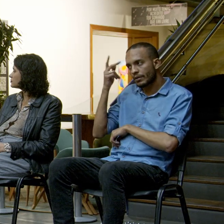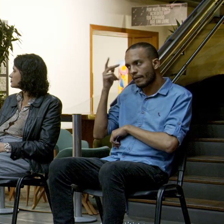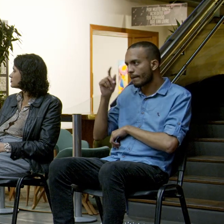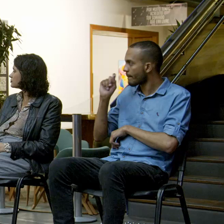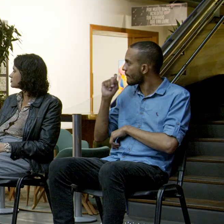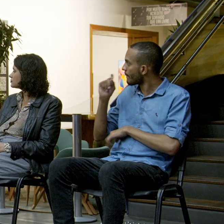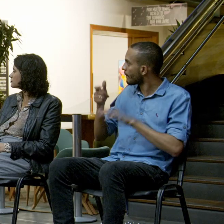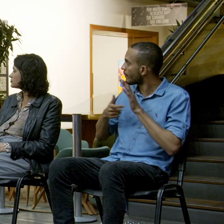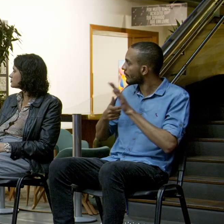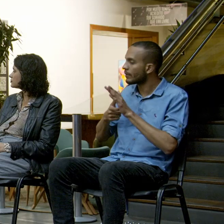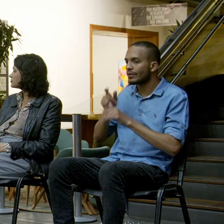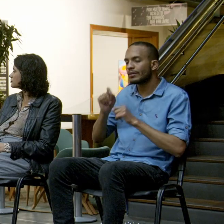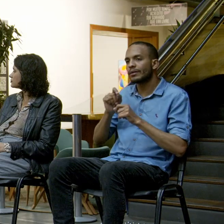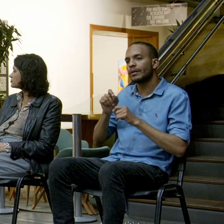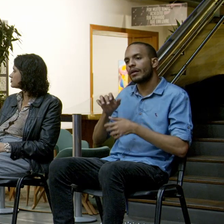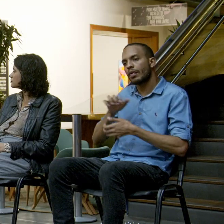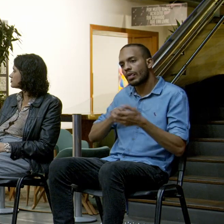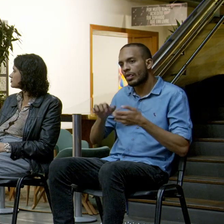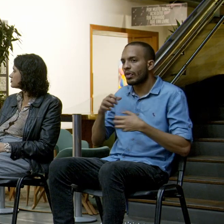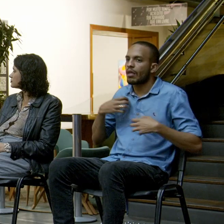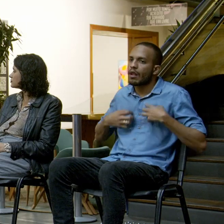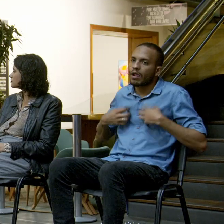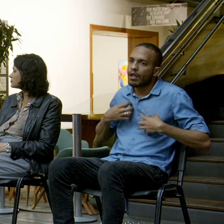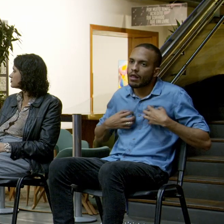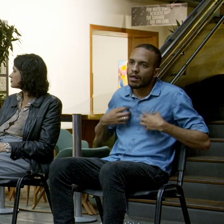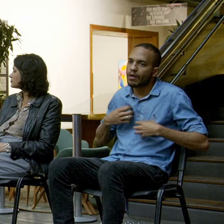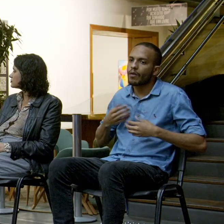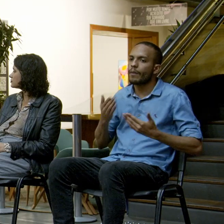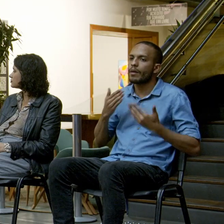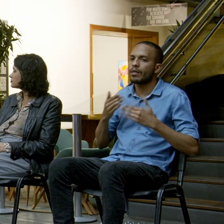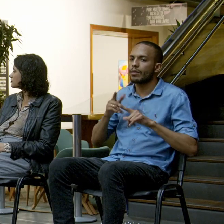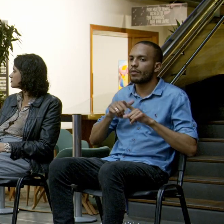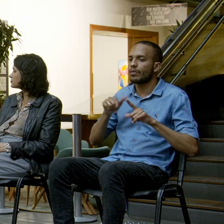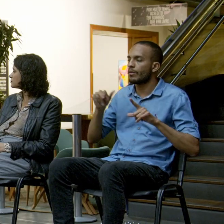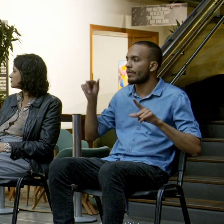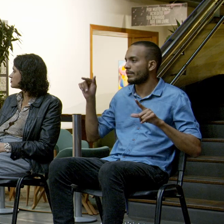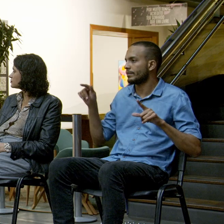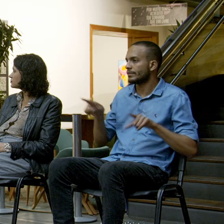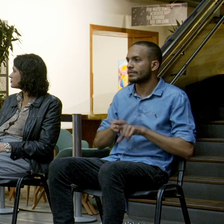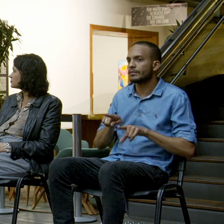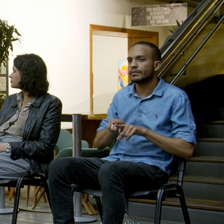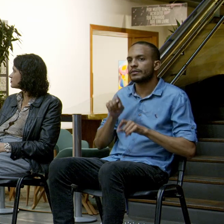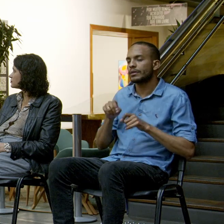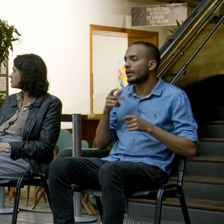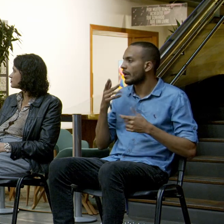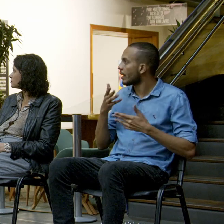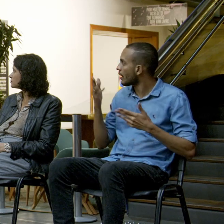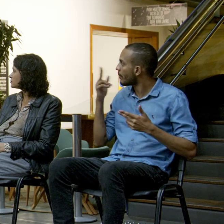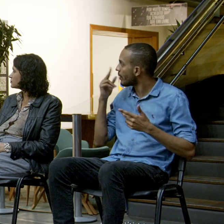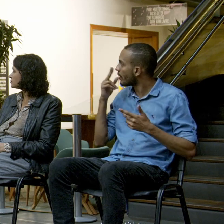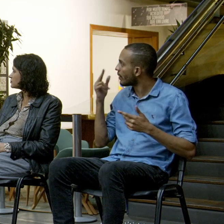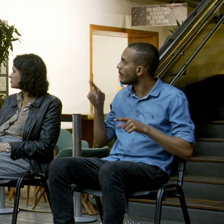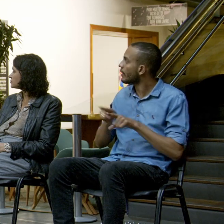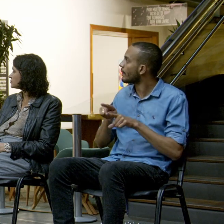provocam talvez uma desolação muito mais incômoda do que as estatísticas. Ao mesmo tempo, eles parecem mimetizar